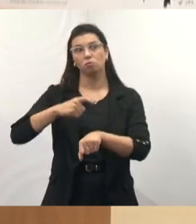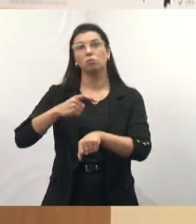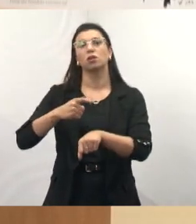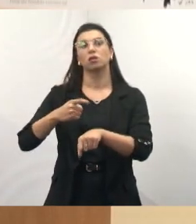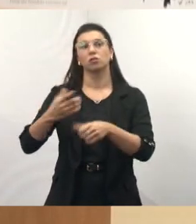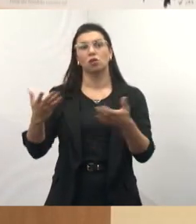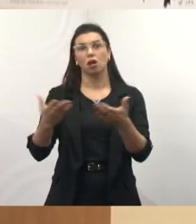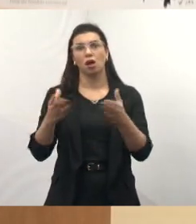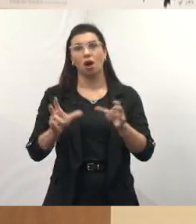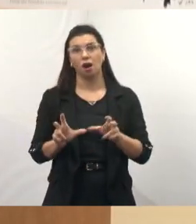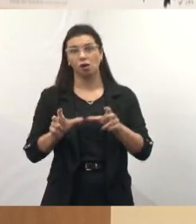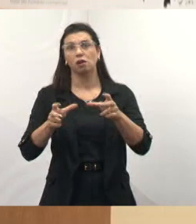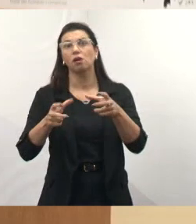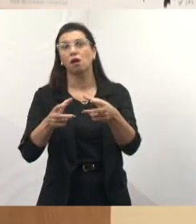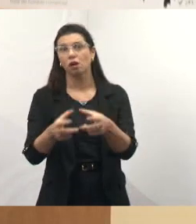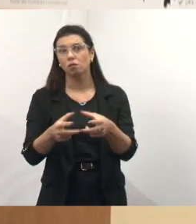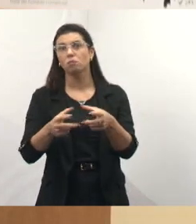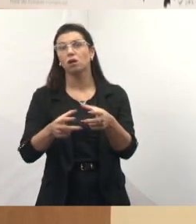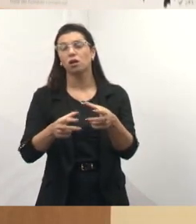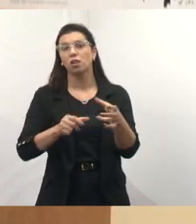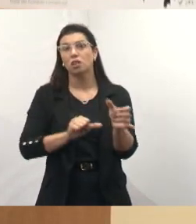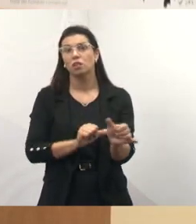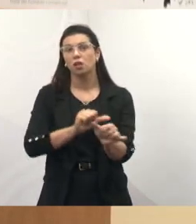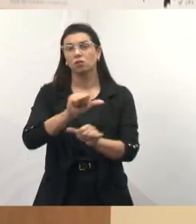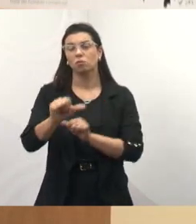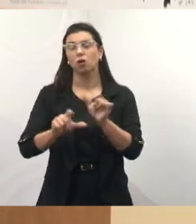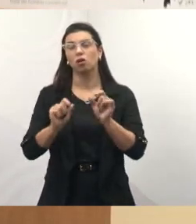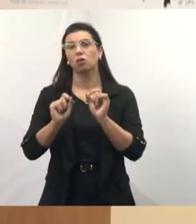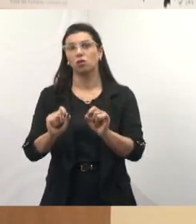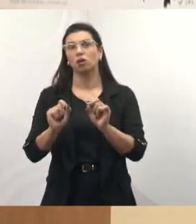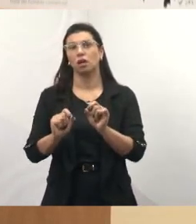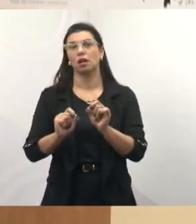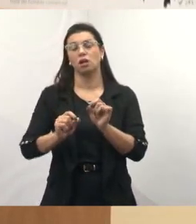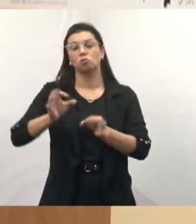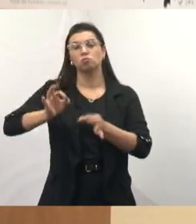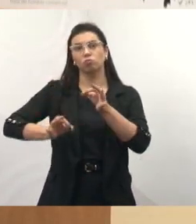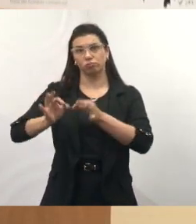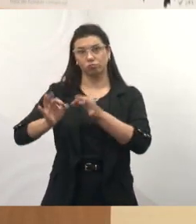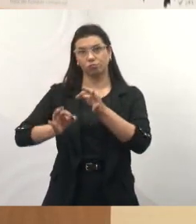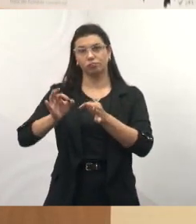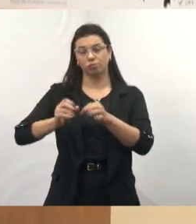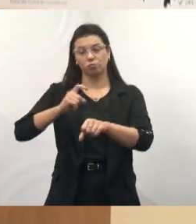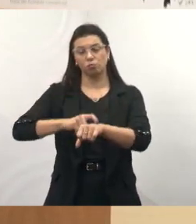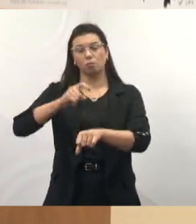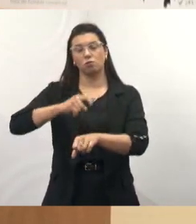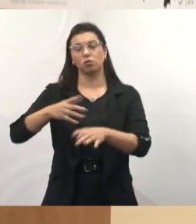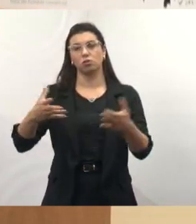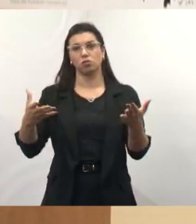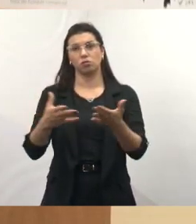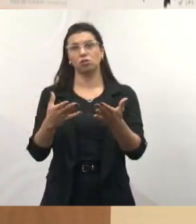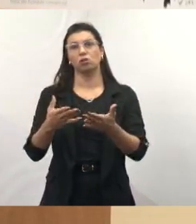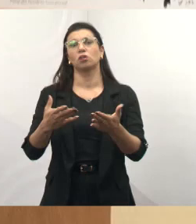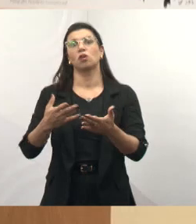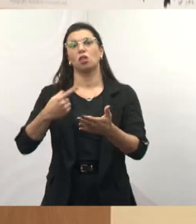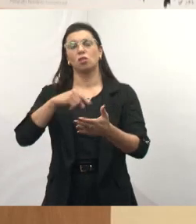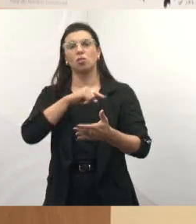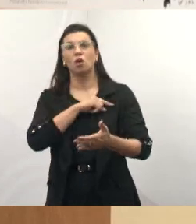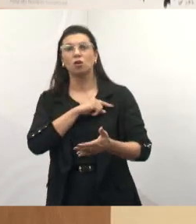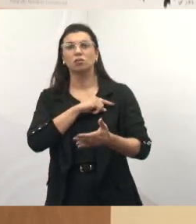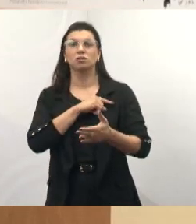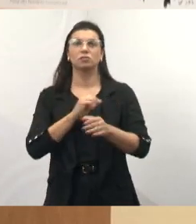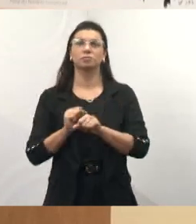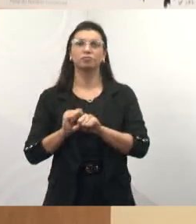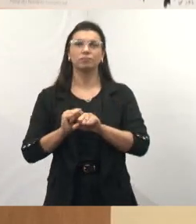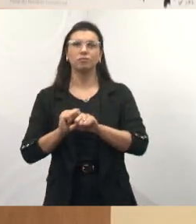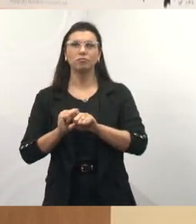Casa Legislativa se transforma numa casa julgadora. Neste momento, a gente deixa de lado